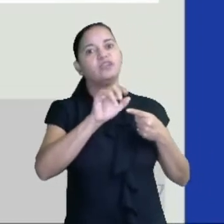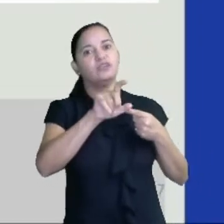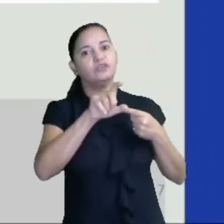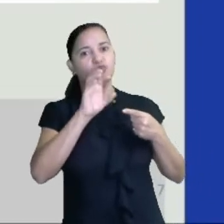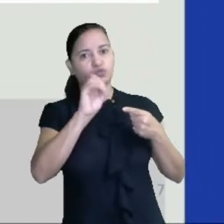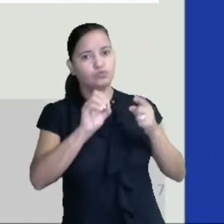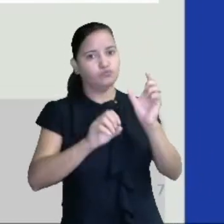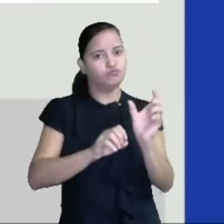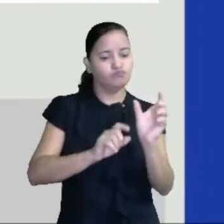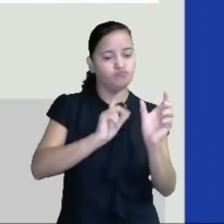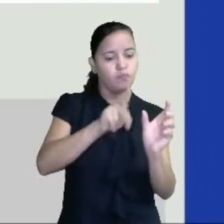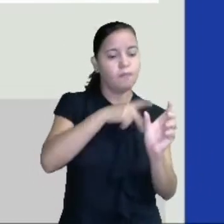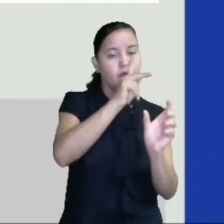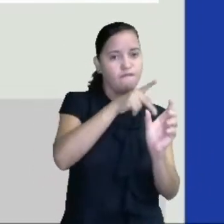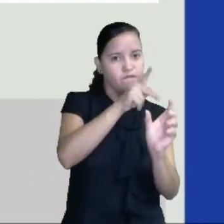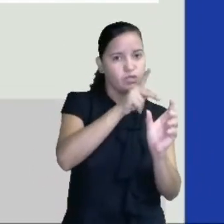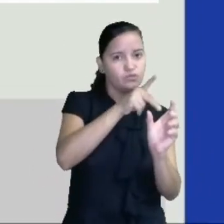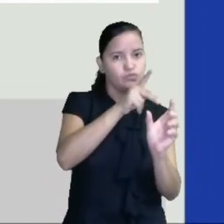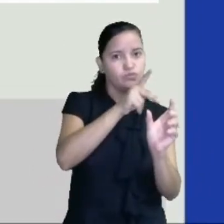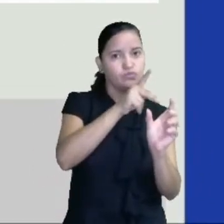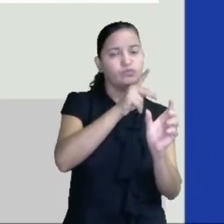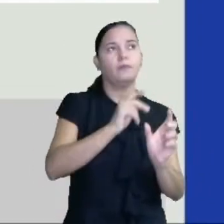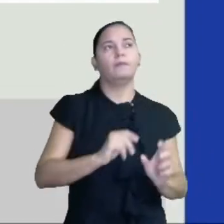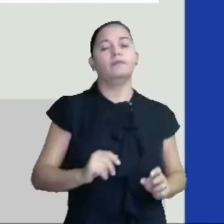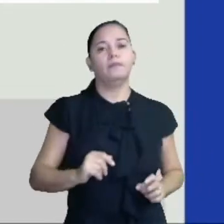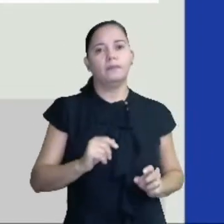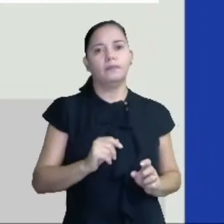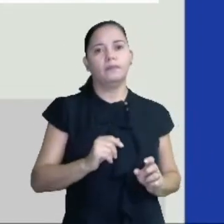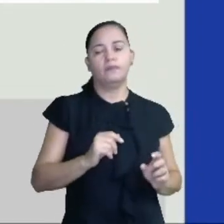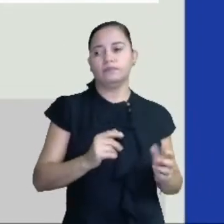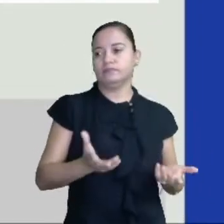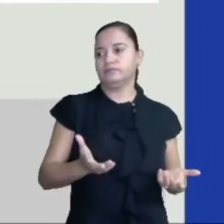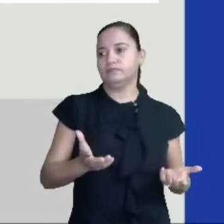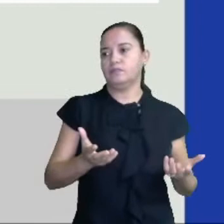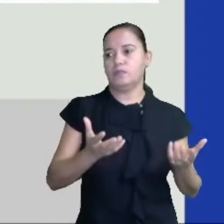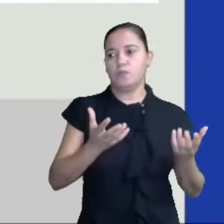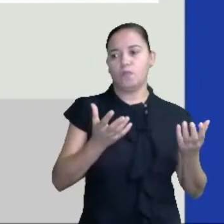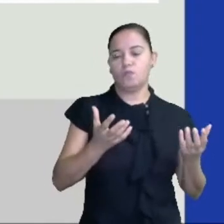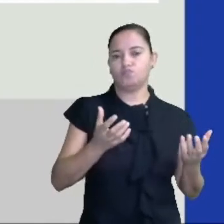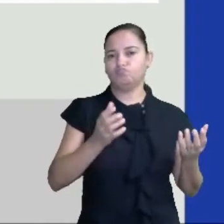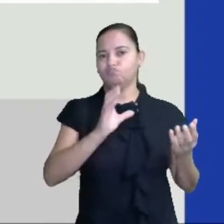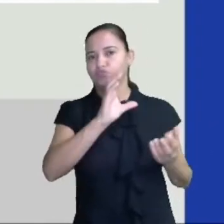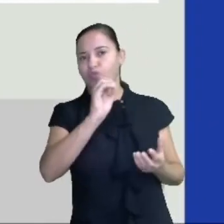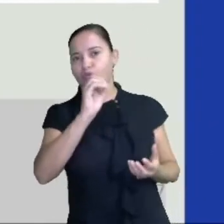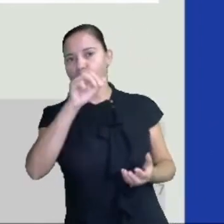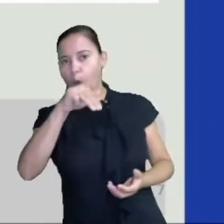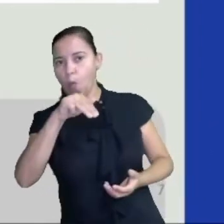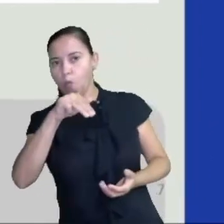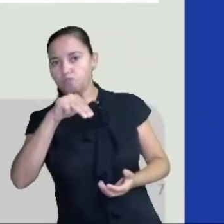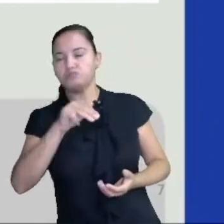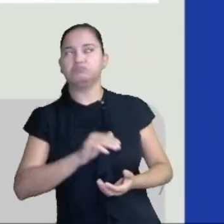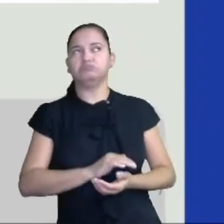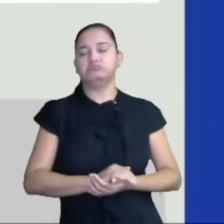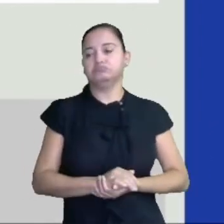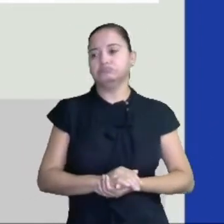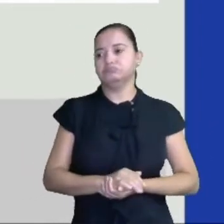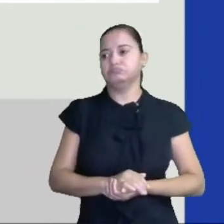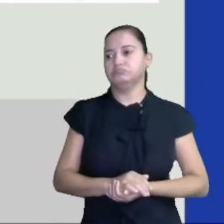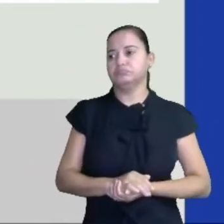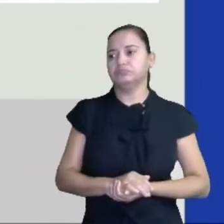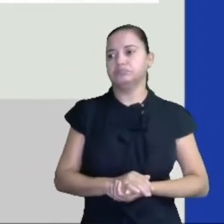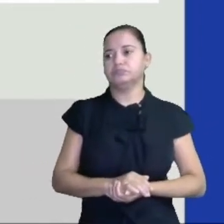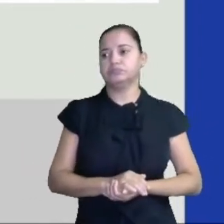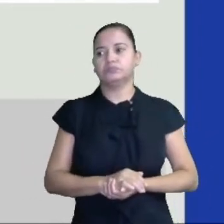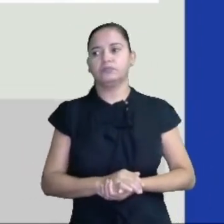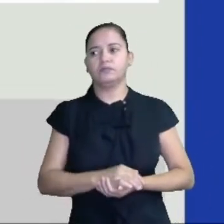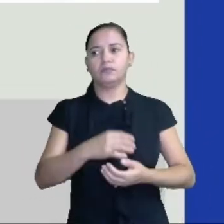dia a dia, nosso cotidiano. Com pode ser com, né? É C-O-N ou pode ser com. Qual